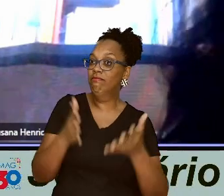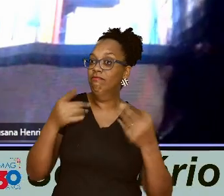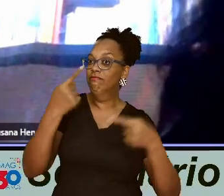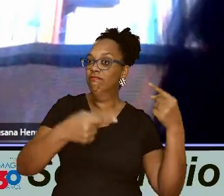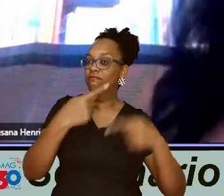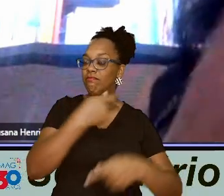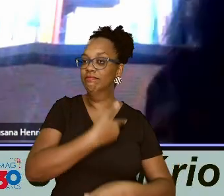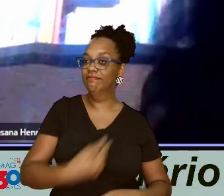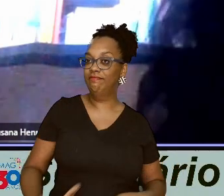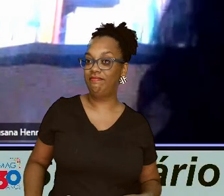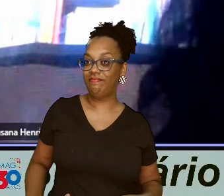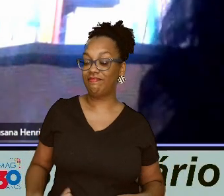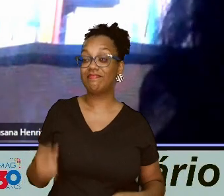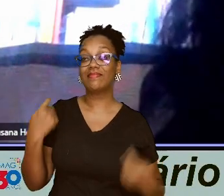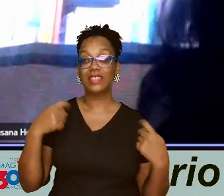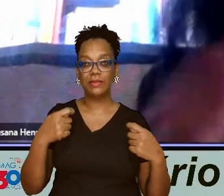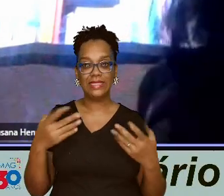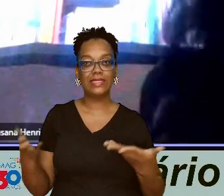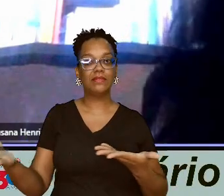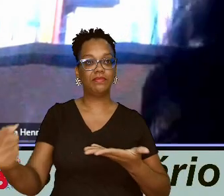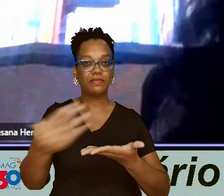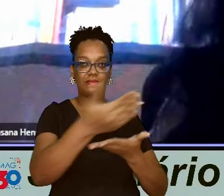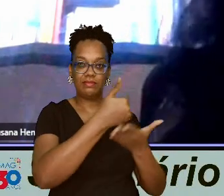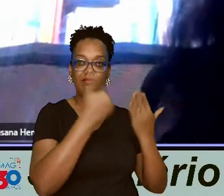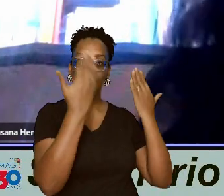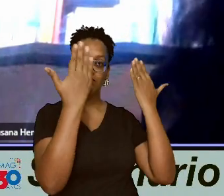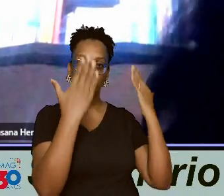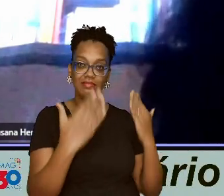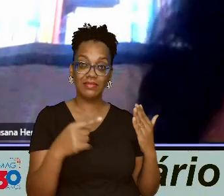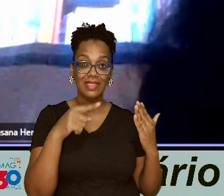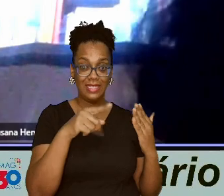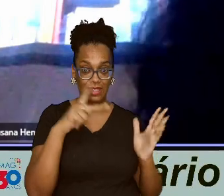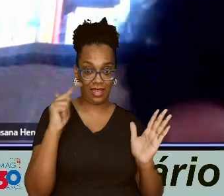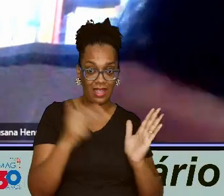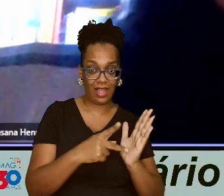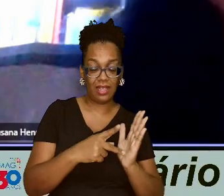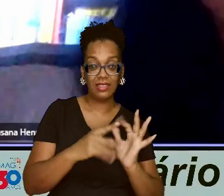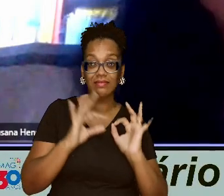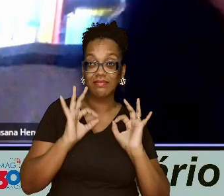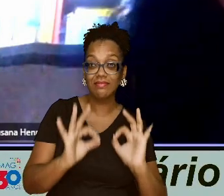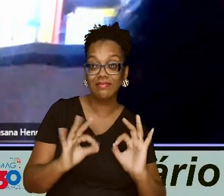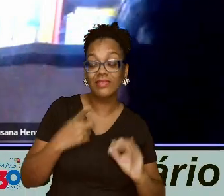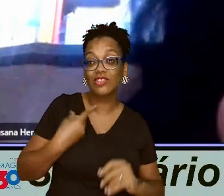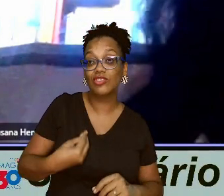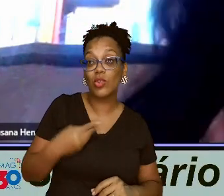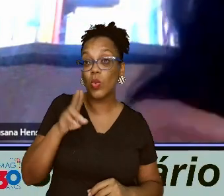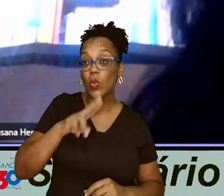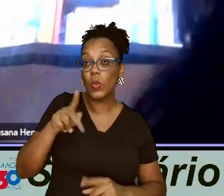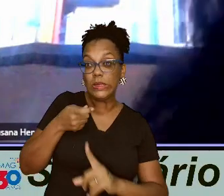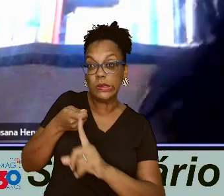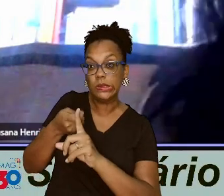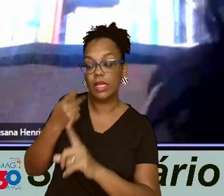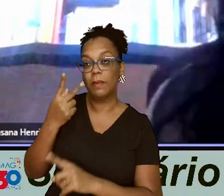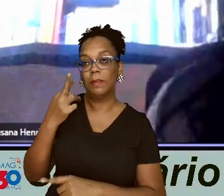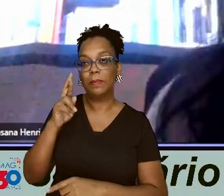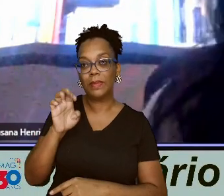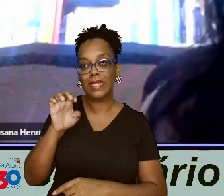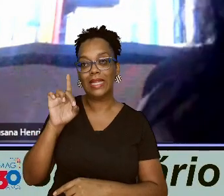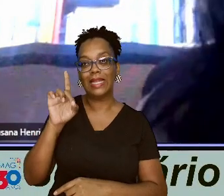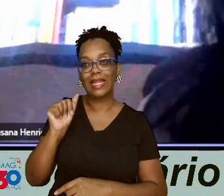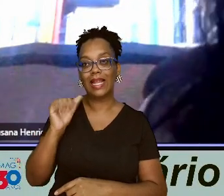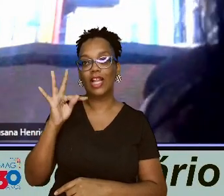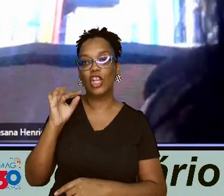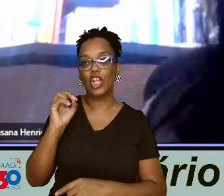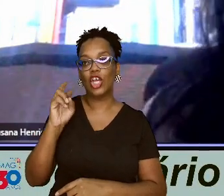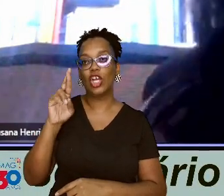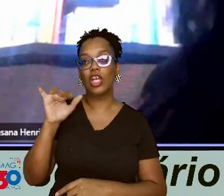É preciso levantar dados para saber se isso é uma realidade, se de fato existe um uso predatório, para que a gente possa mover